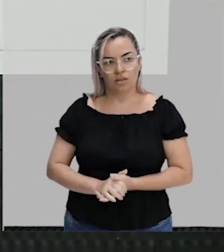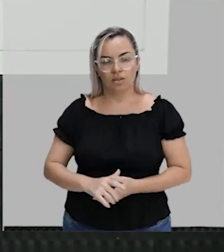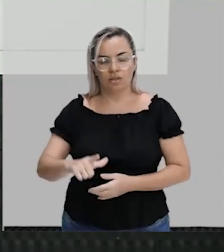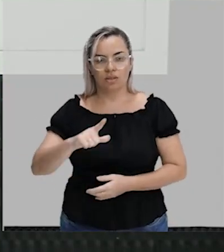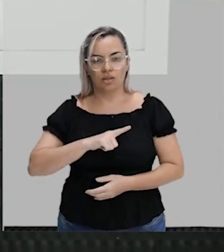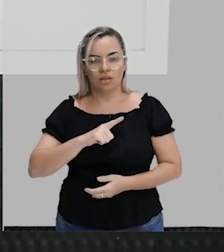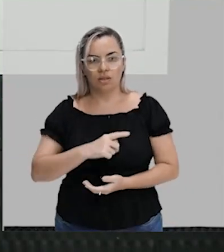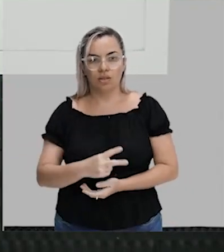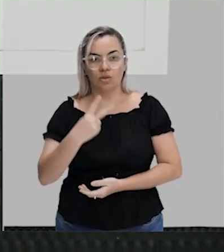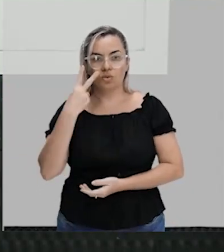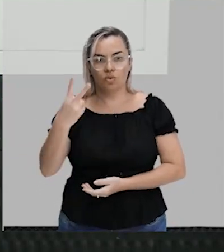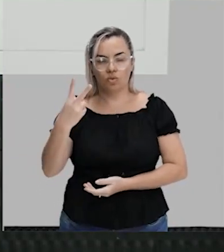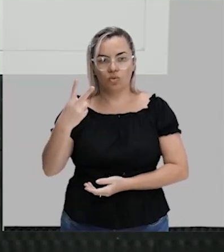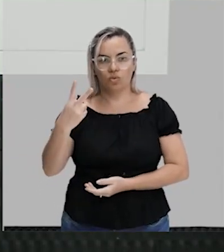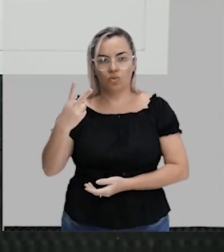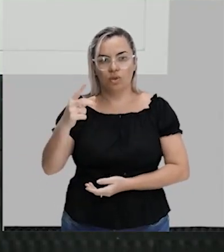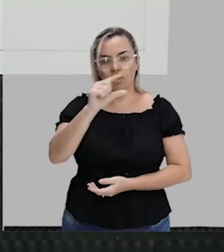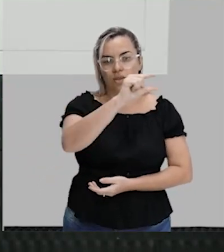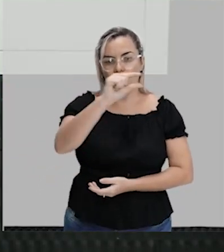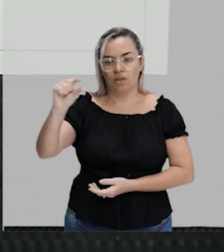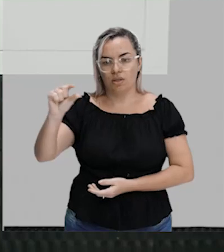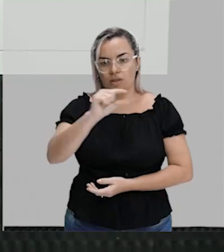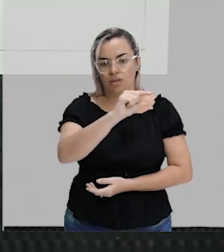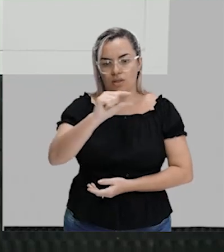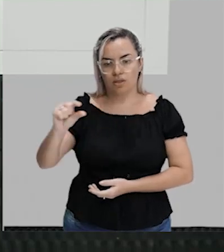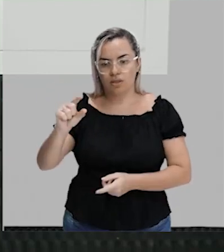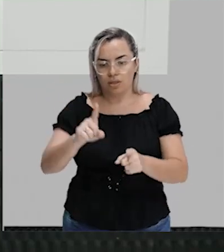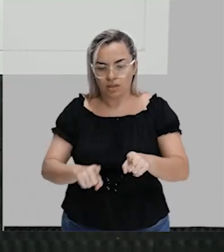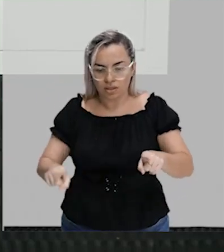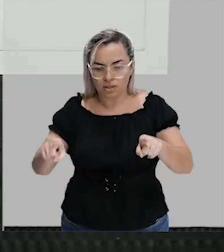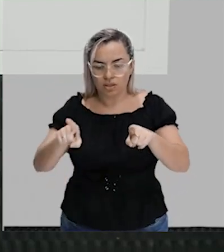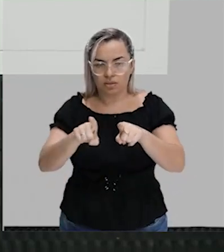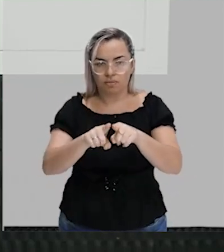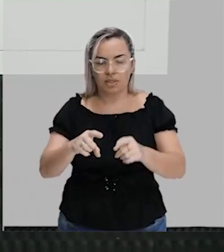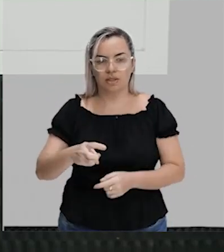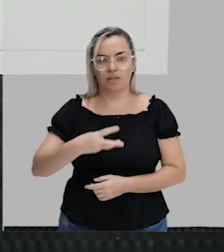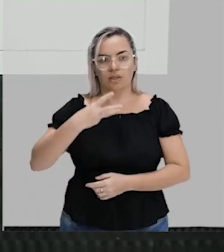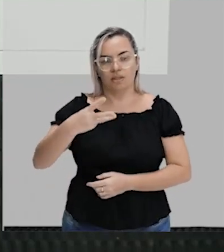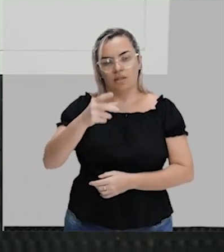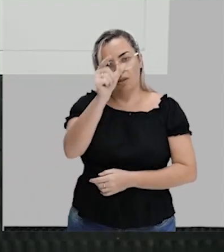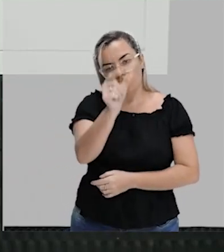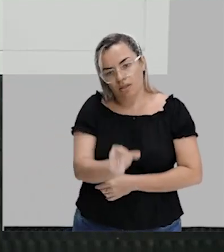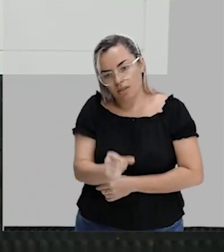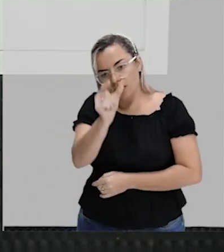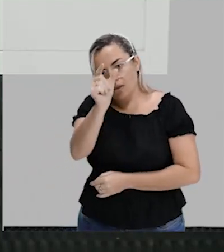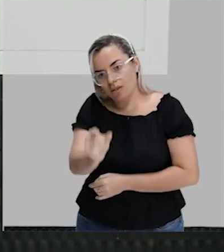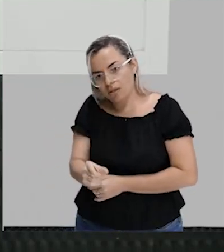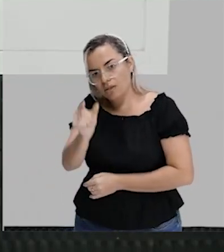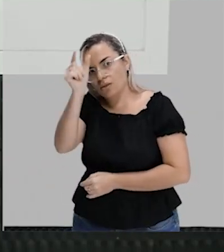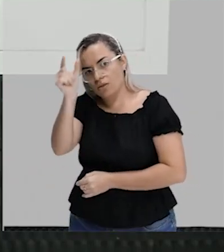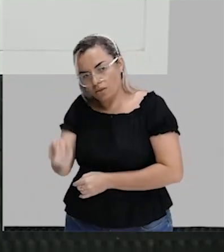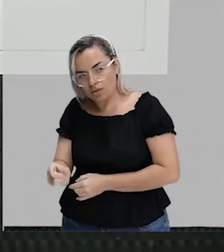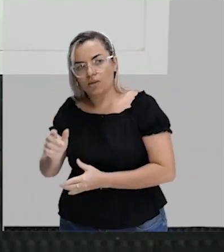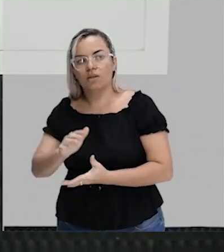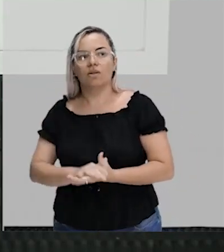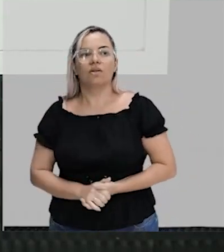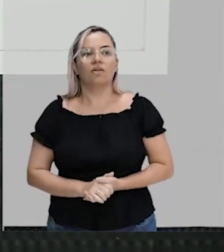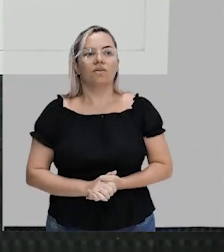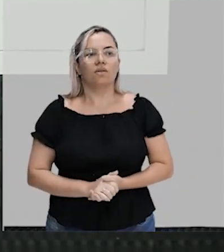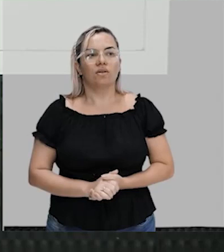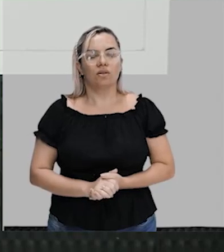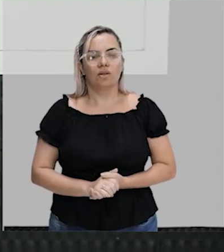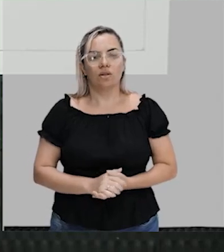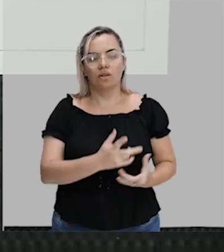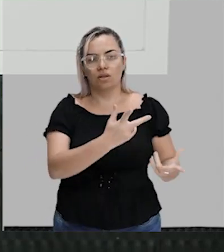linhas e três colunas e aqui também é uma matriz 2 por 3 acho que tem a mesma ordem e os